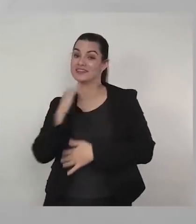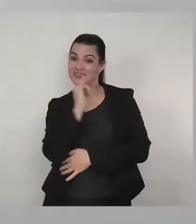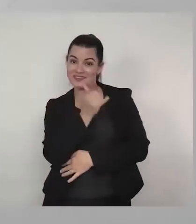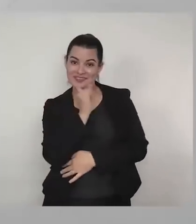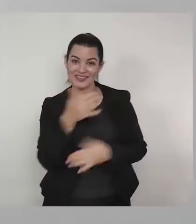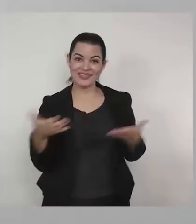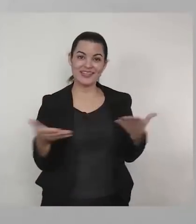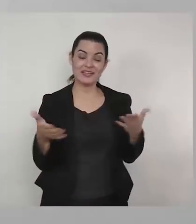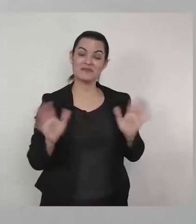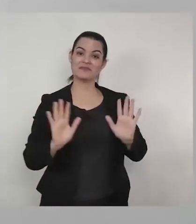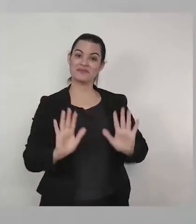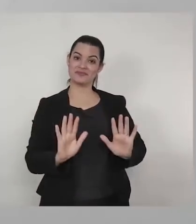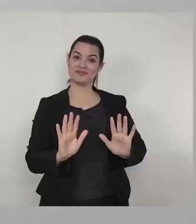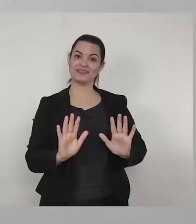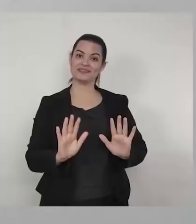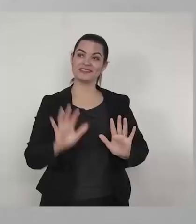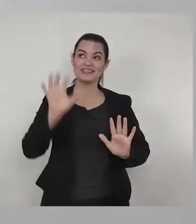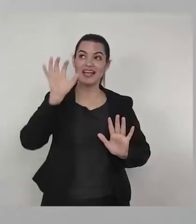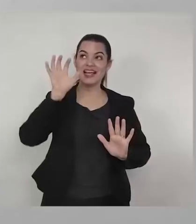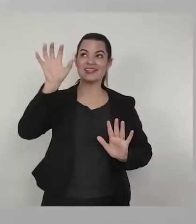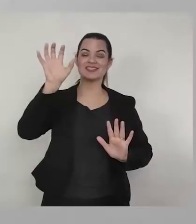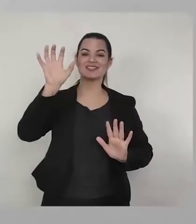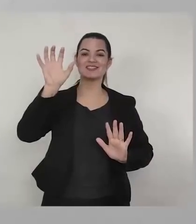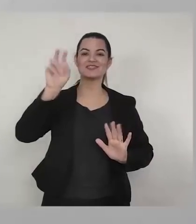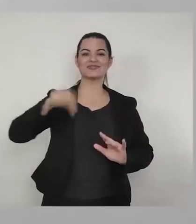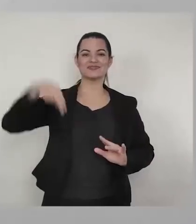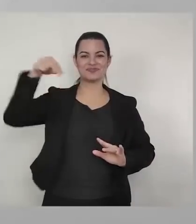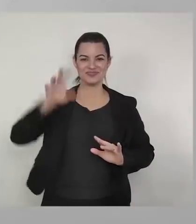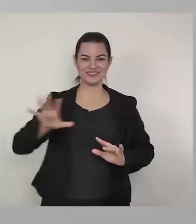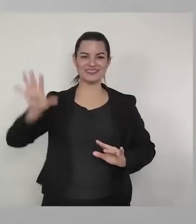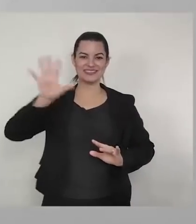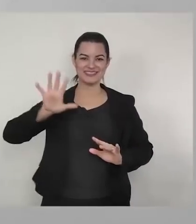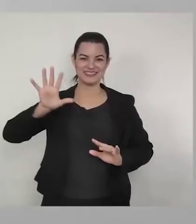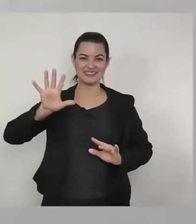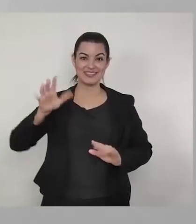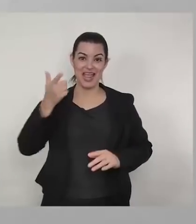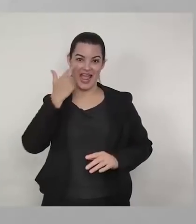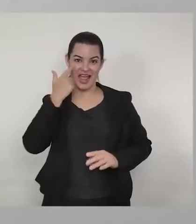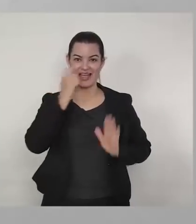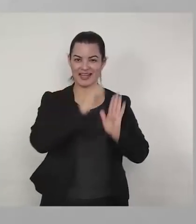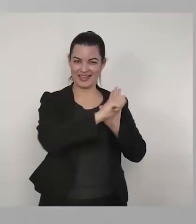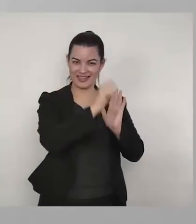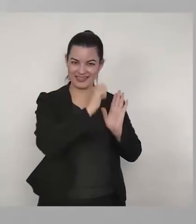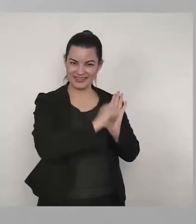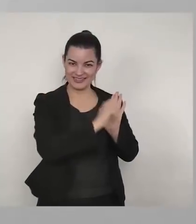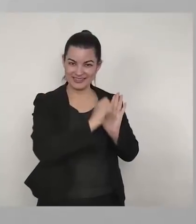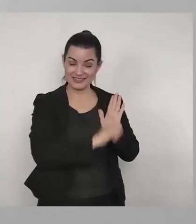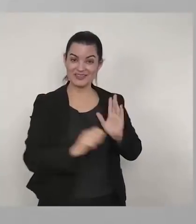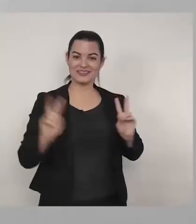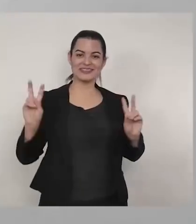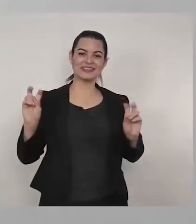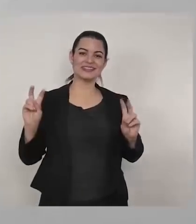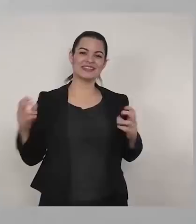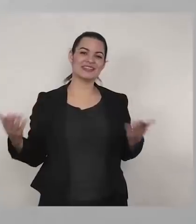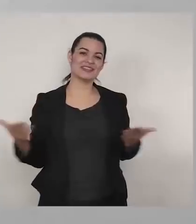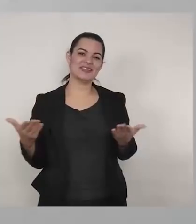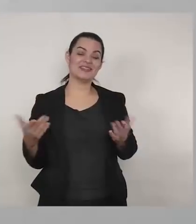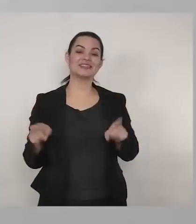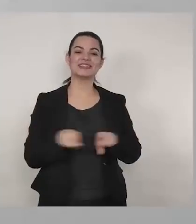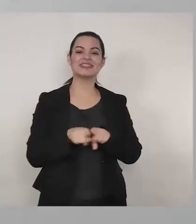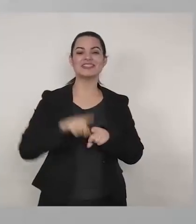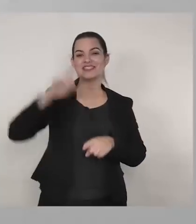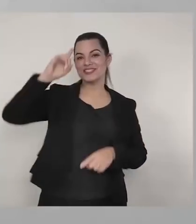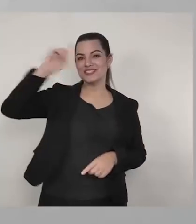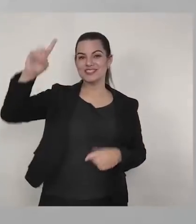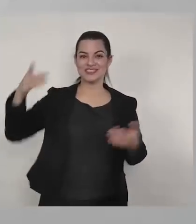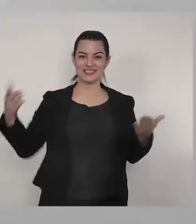de te contar, mas da região Nordeste. Então, anotem aí o tema do nosso encontro